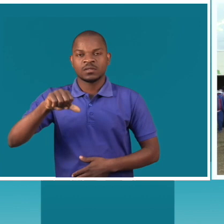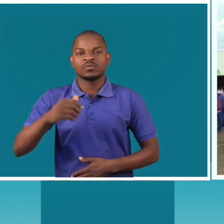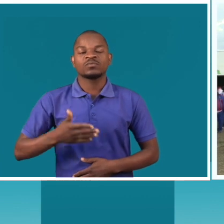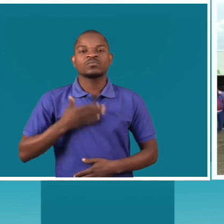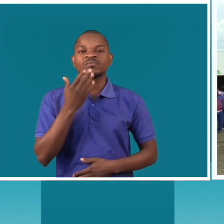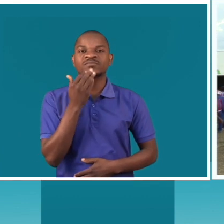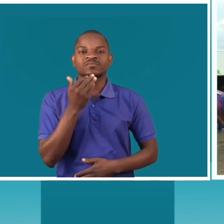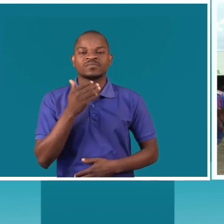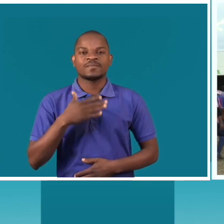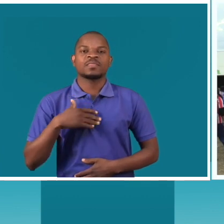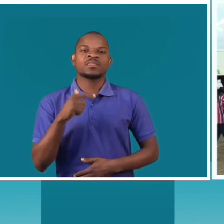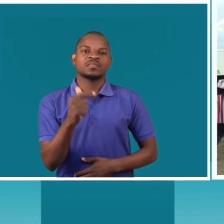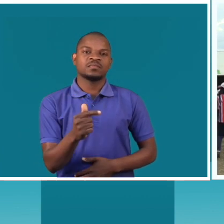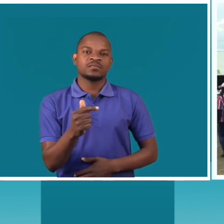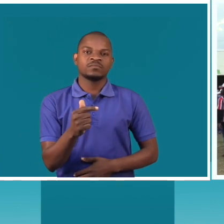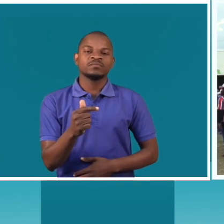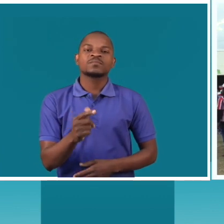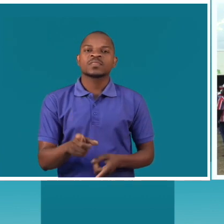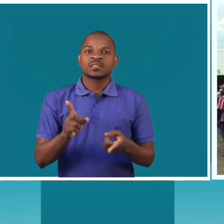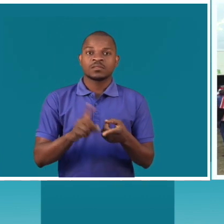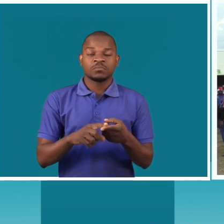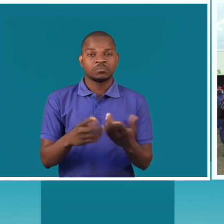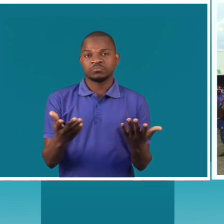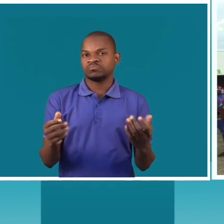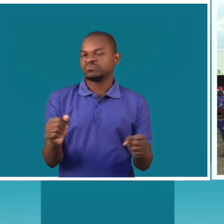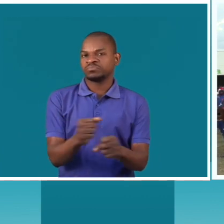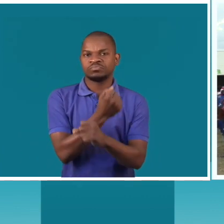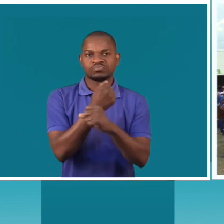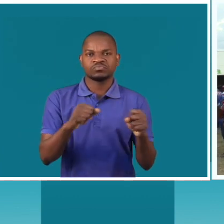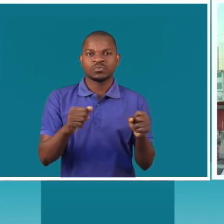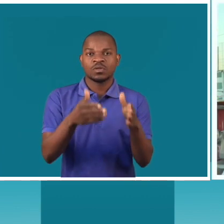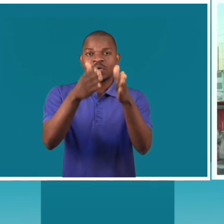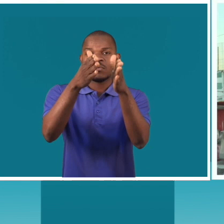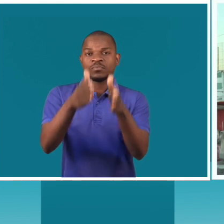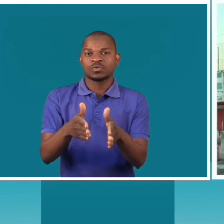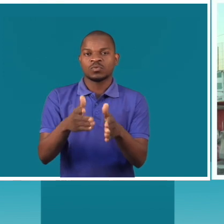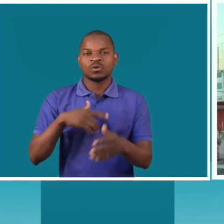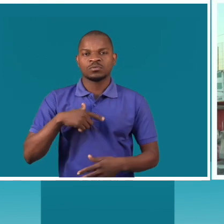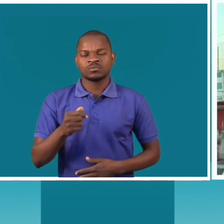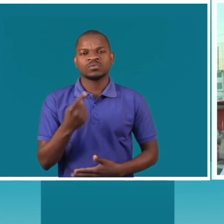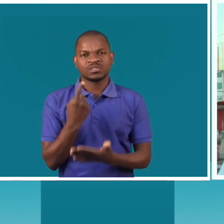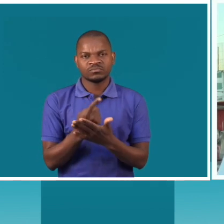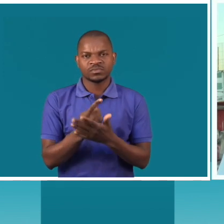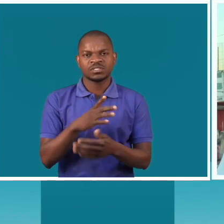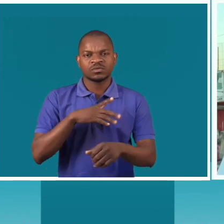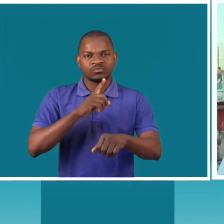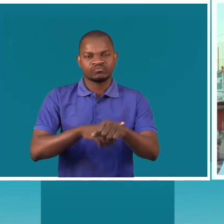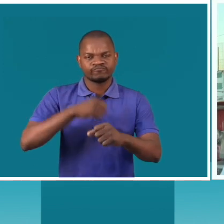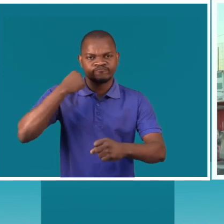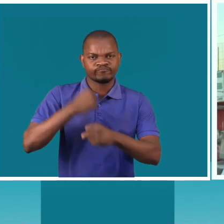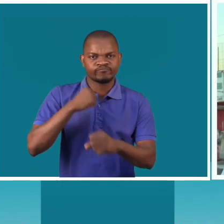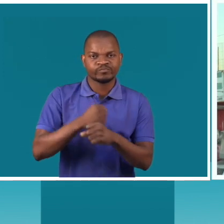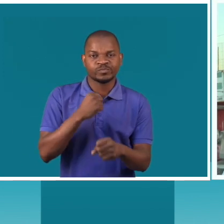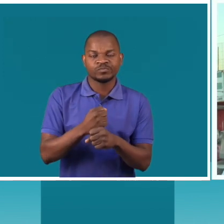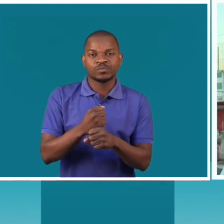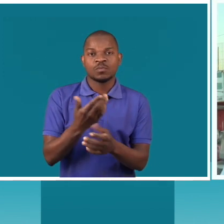alguma coisa acontece de errado, a culpa é sempre imputada aos treinadores. Não faz sentido. Eu acho que um técnico tem